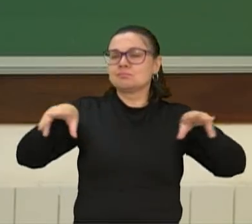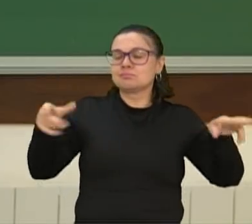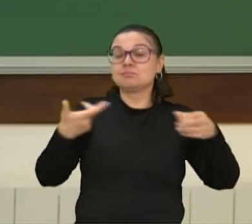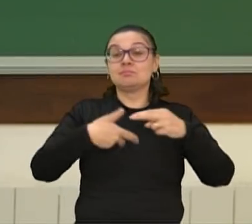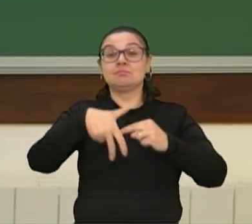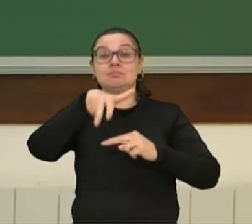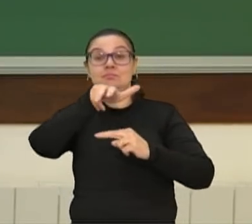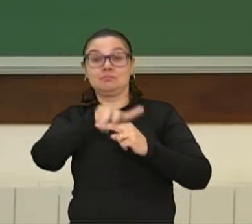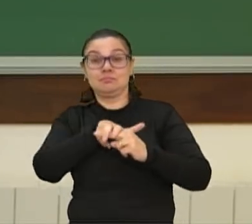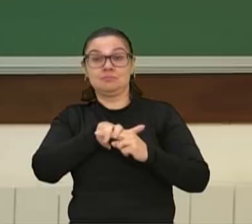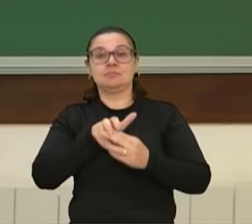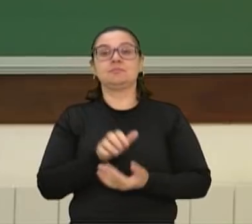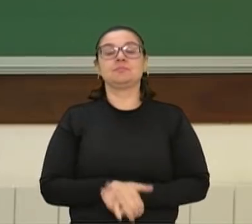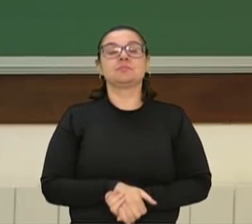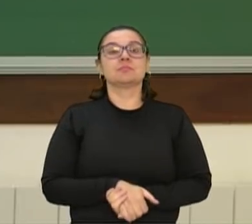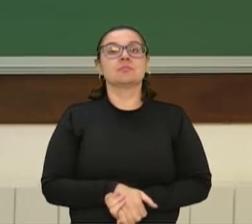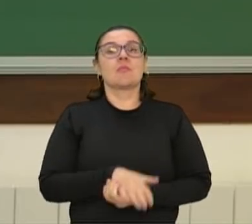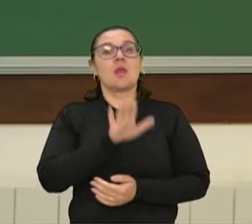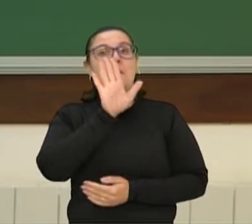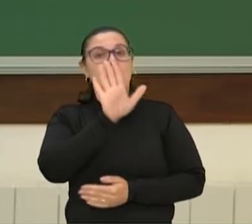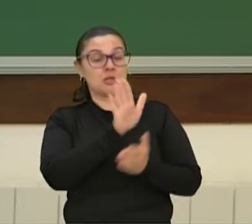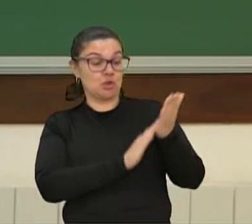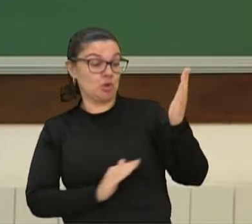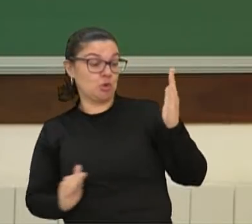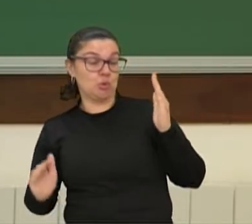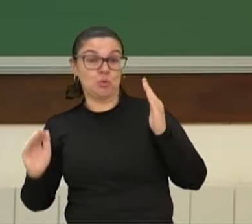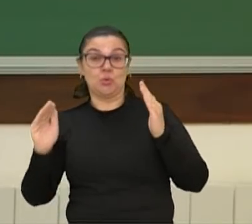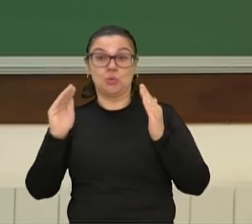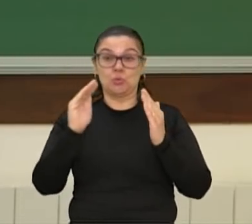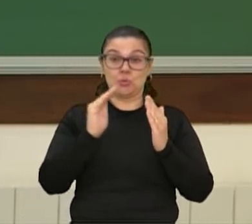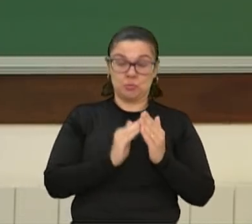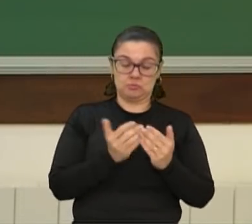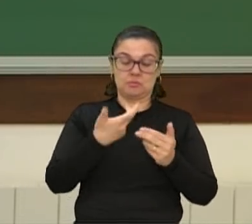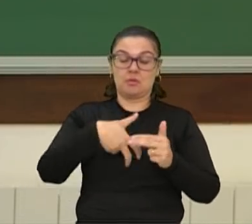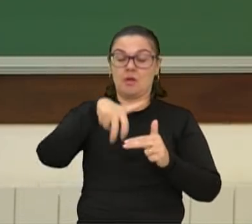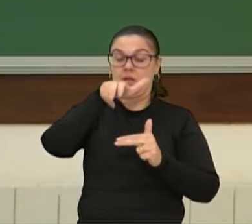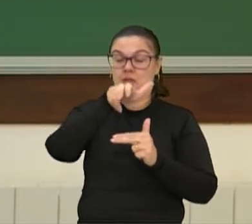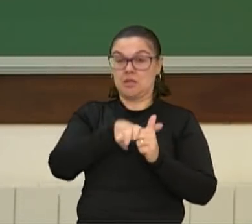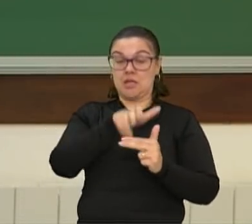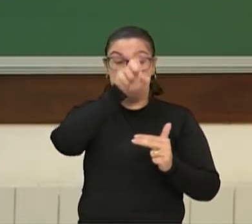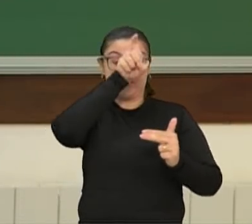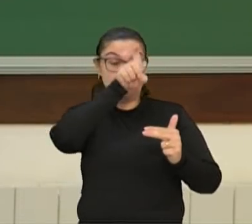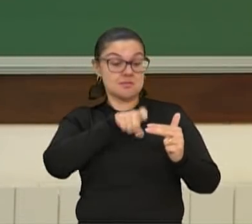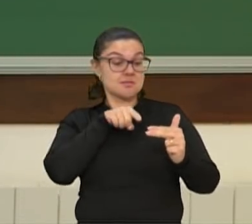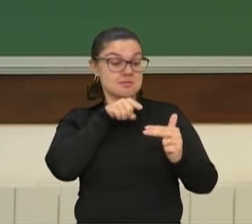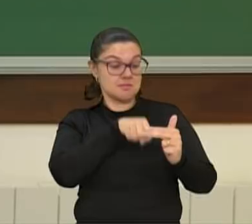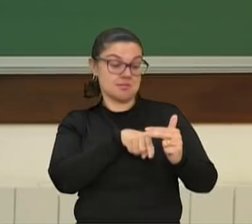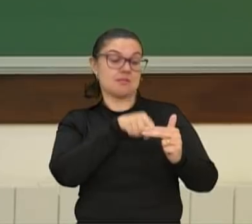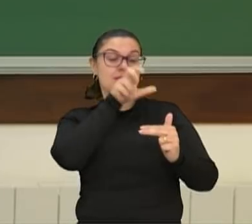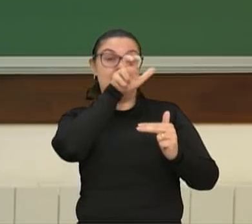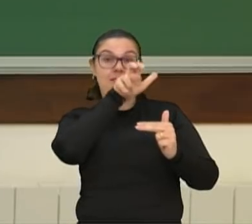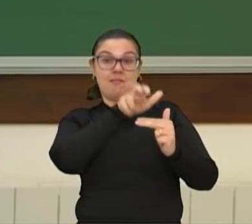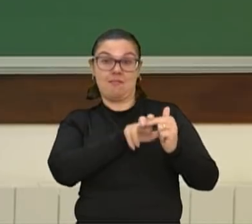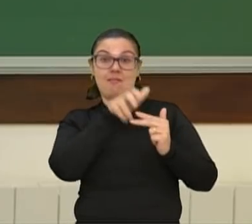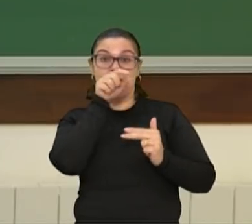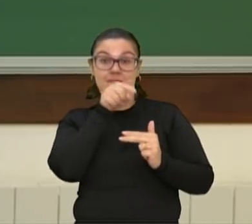tipos de cadeira. E todas essas questões da características da cadeira